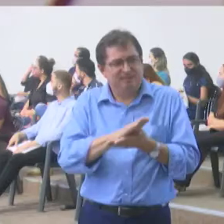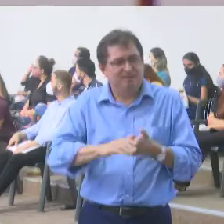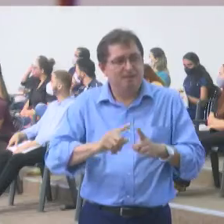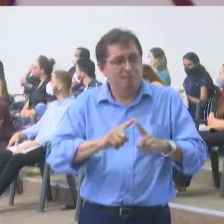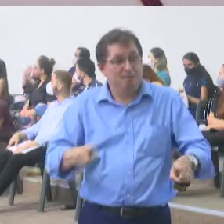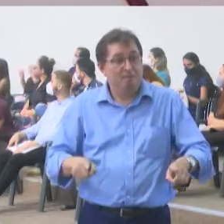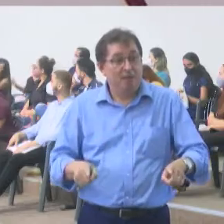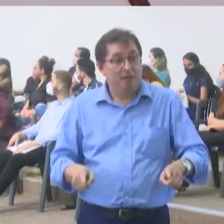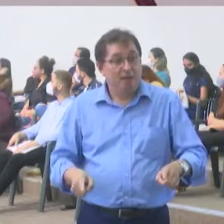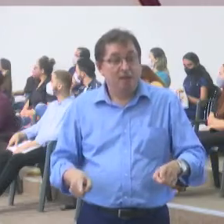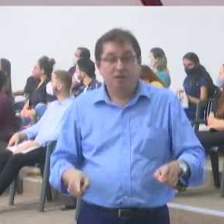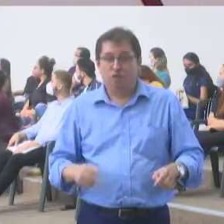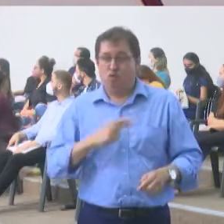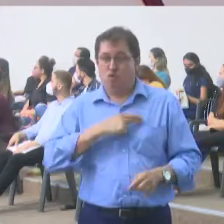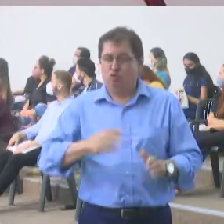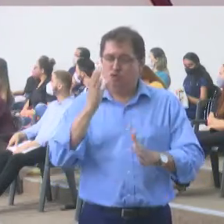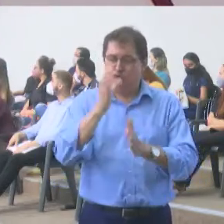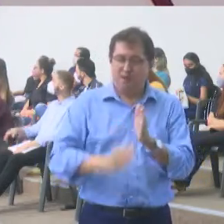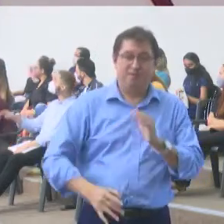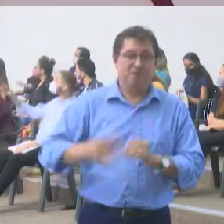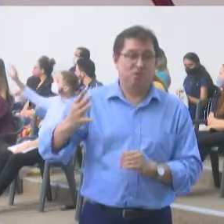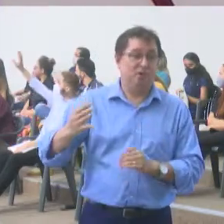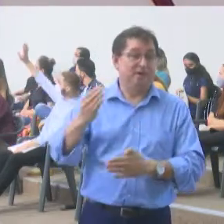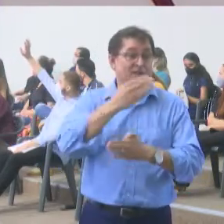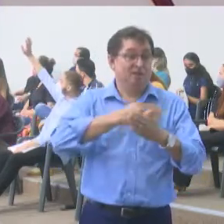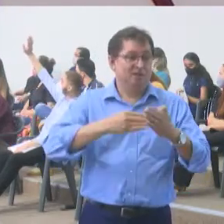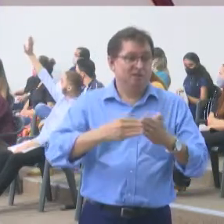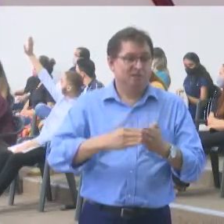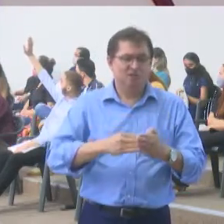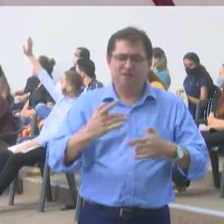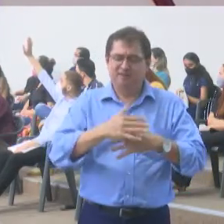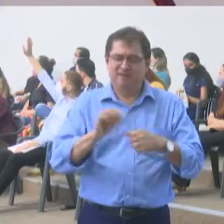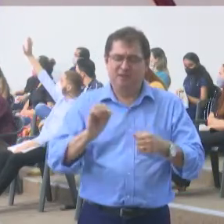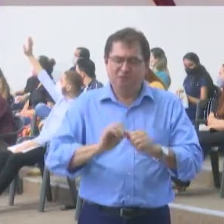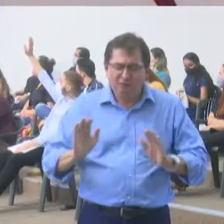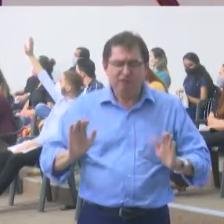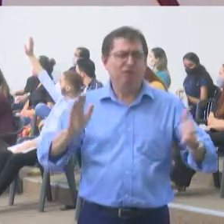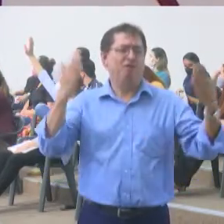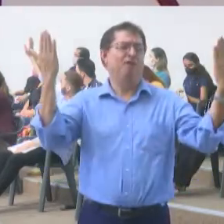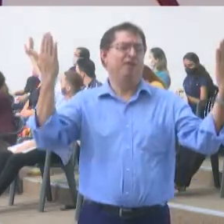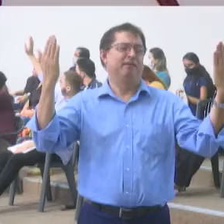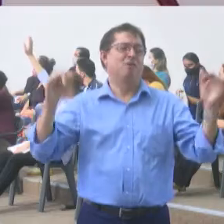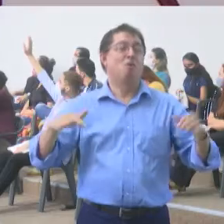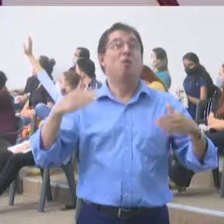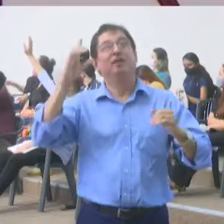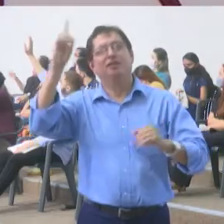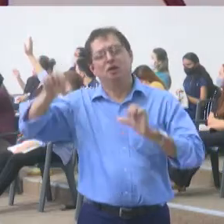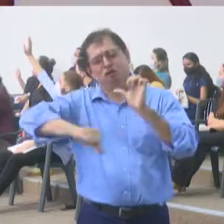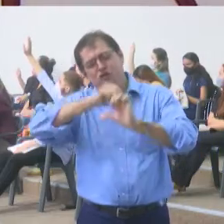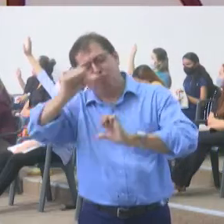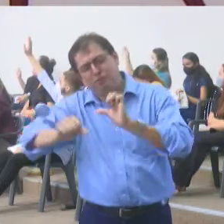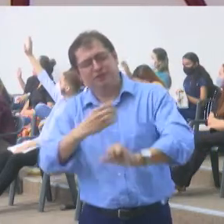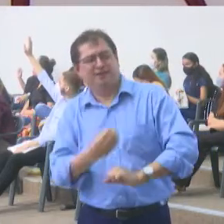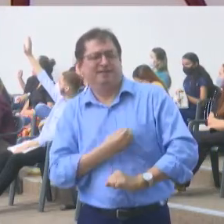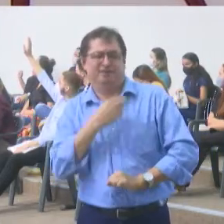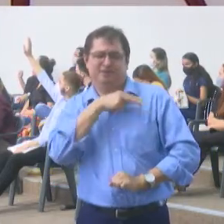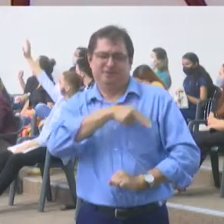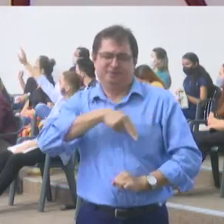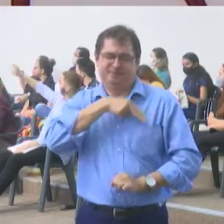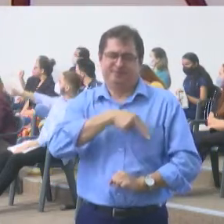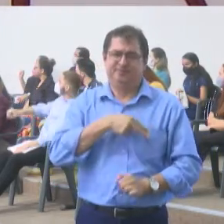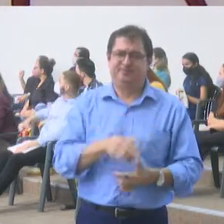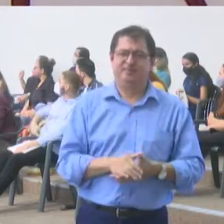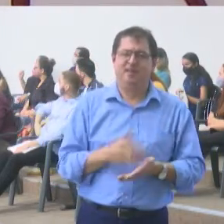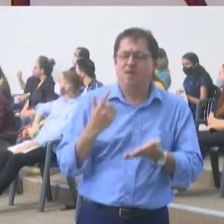4, toda a cidade celebra quando Deus restaura a sorte de Noemi. O